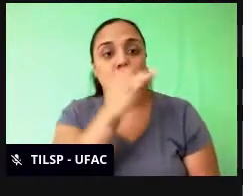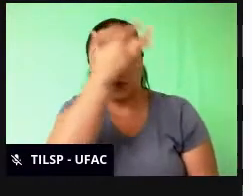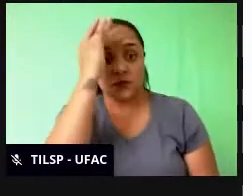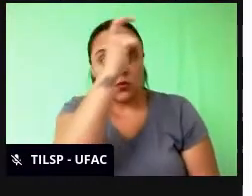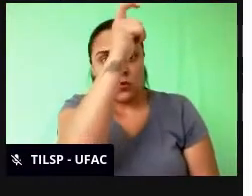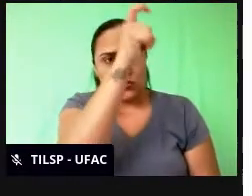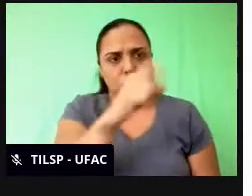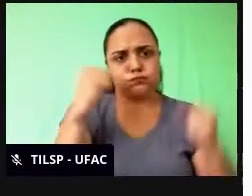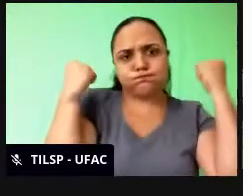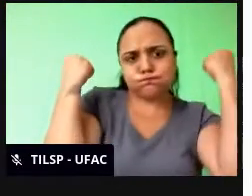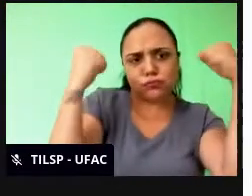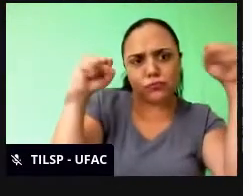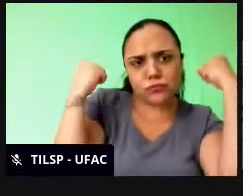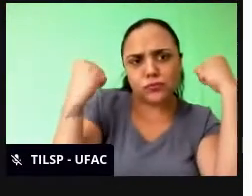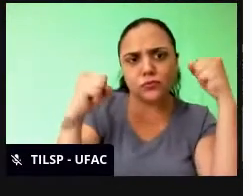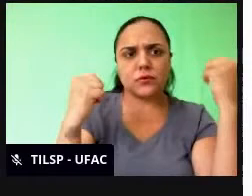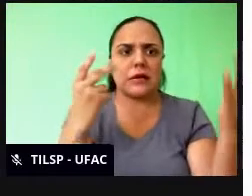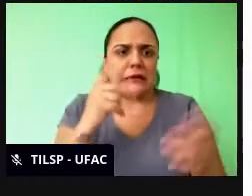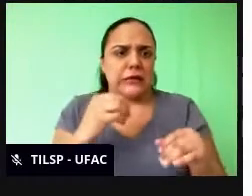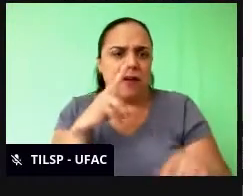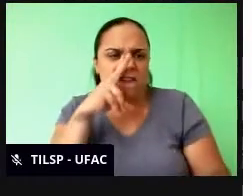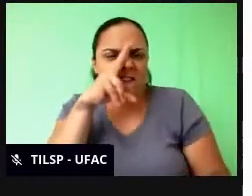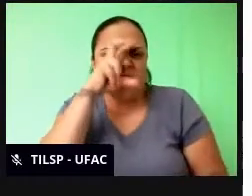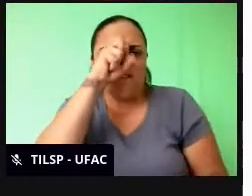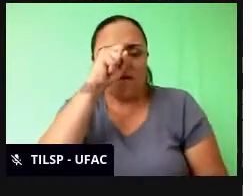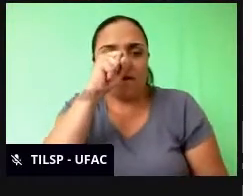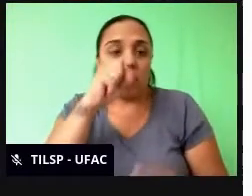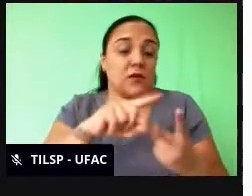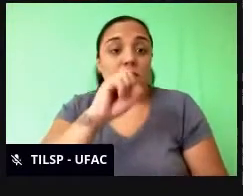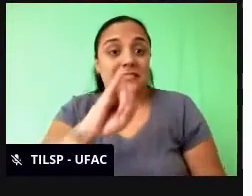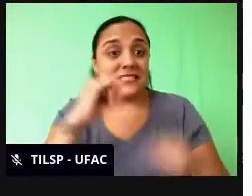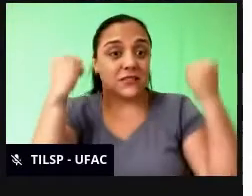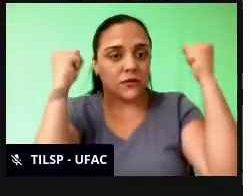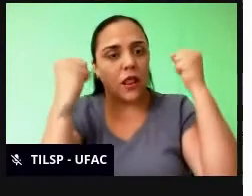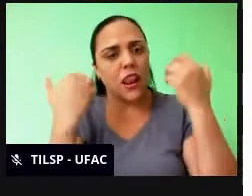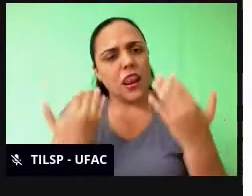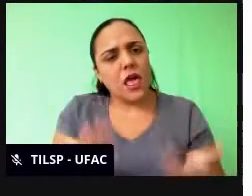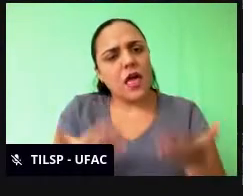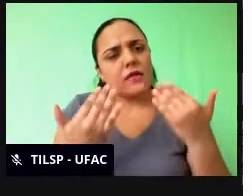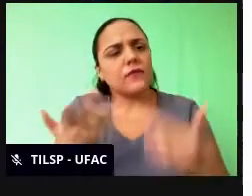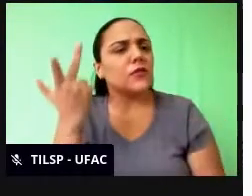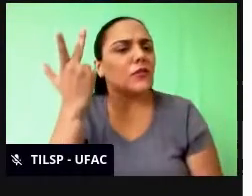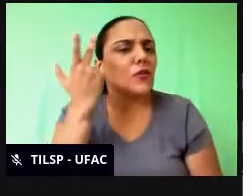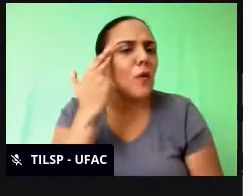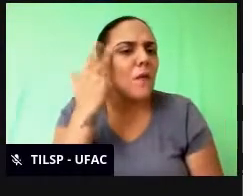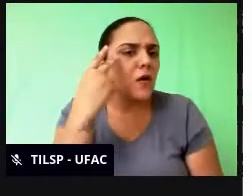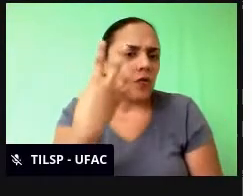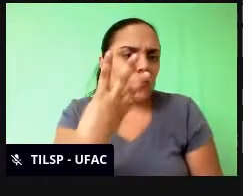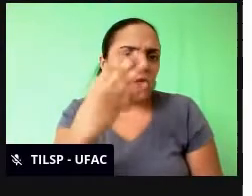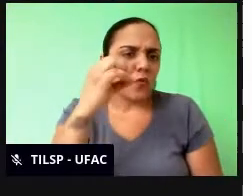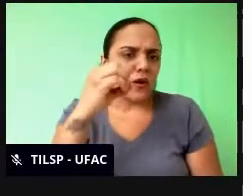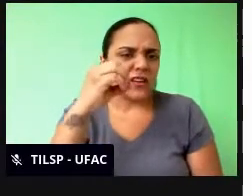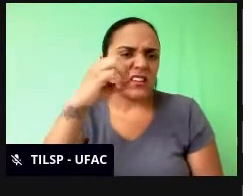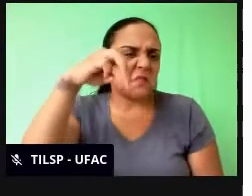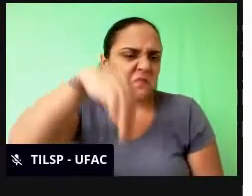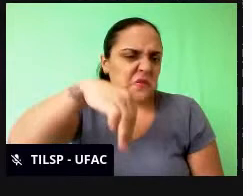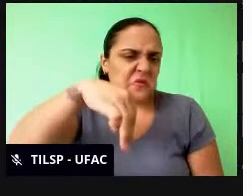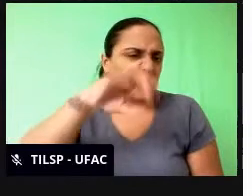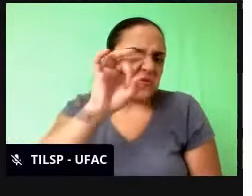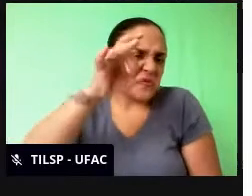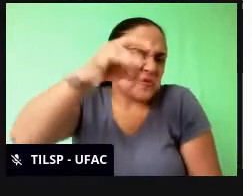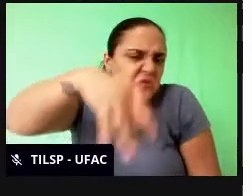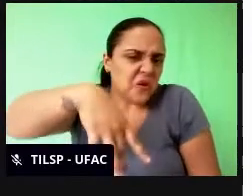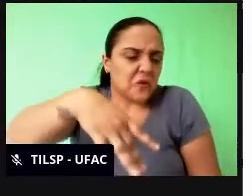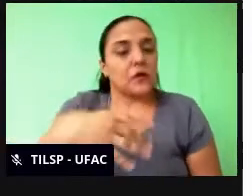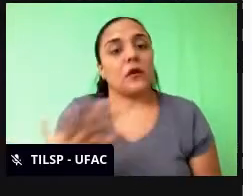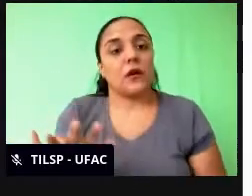fazem atividades com uma intensidade mais leve, com uma duração de 40 minutos a 1 hora por dia, a